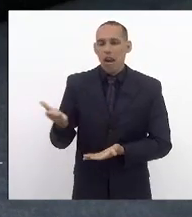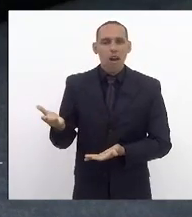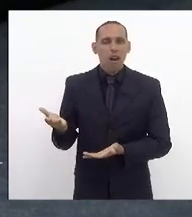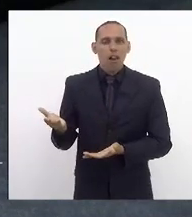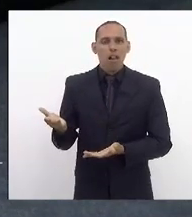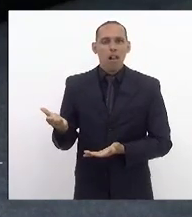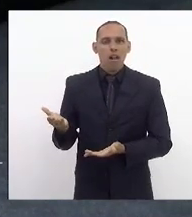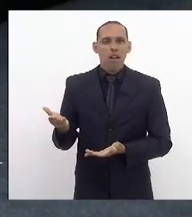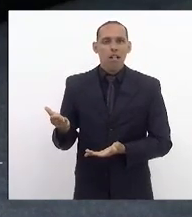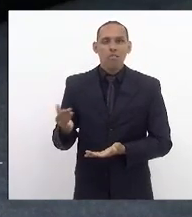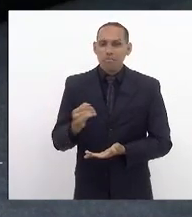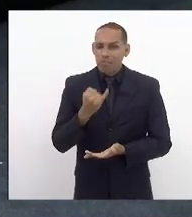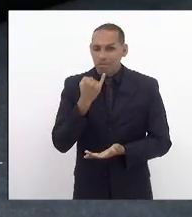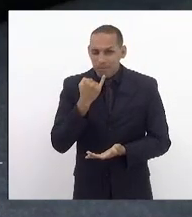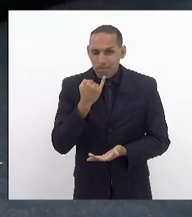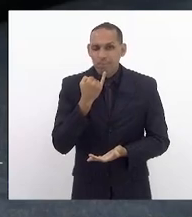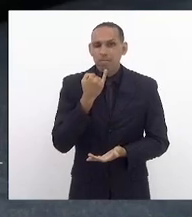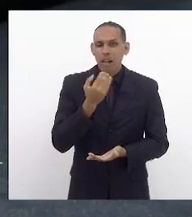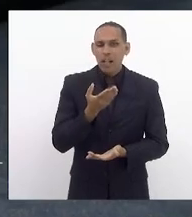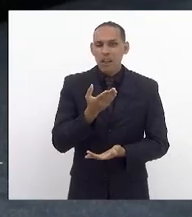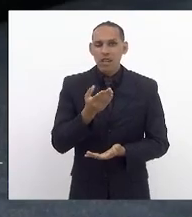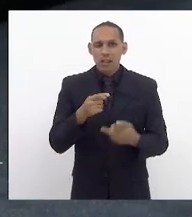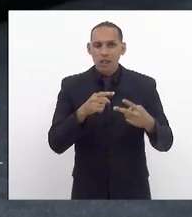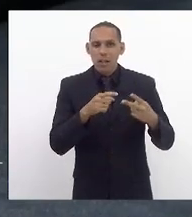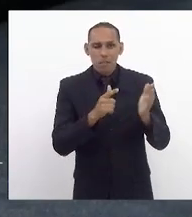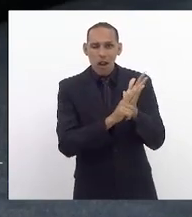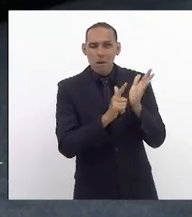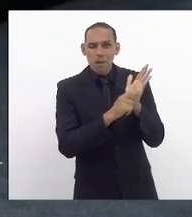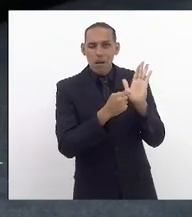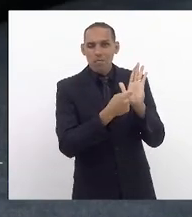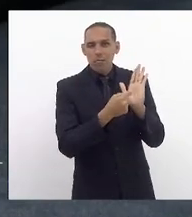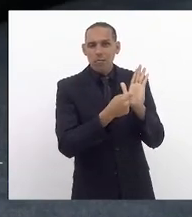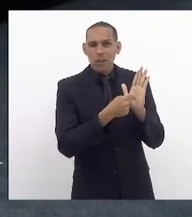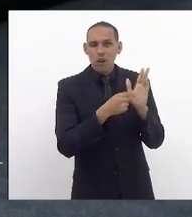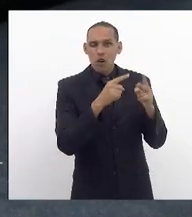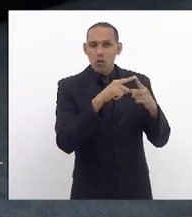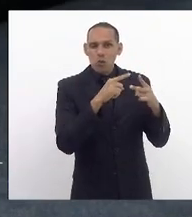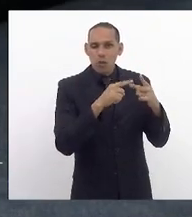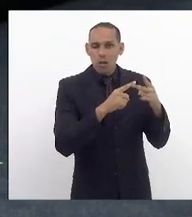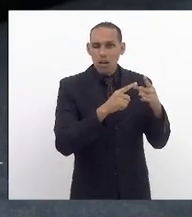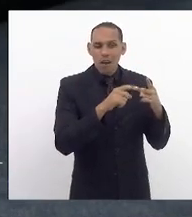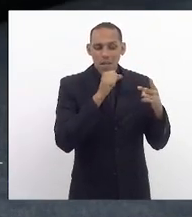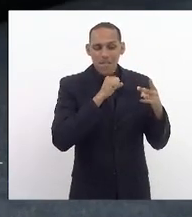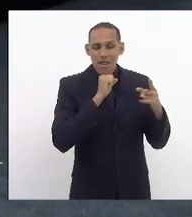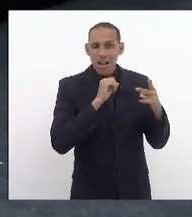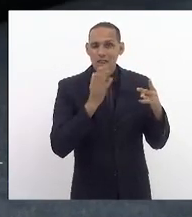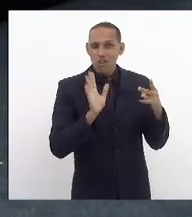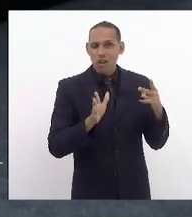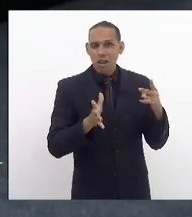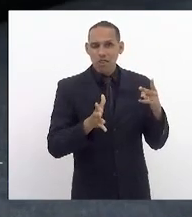infelizmente, esses 2 volumes já estão desatualizados.